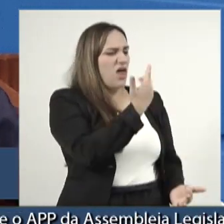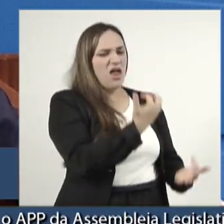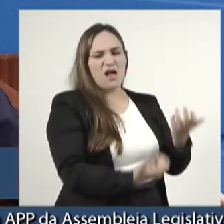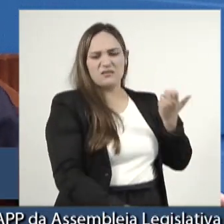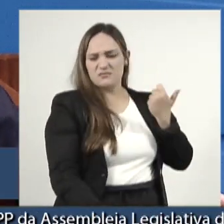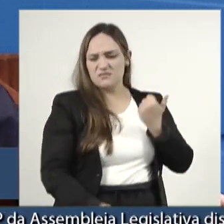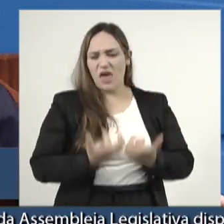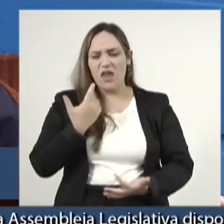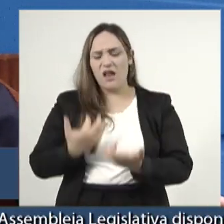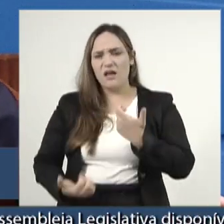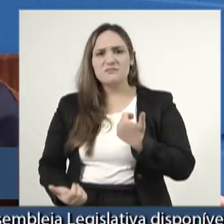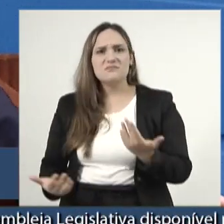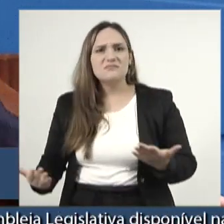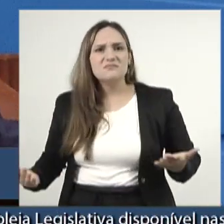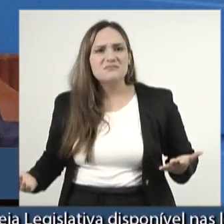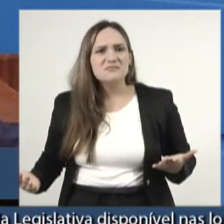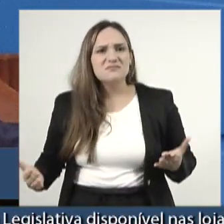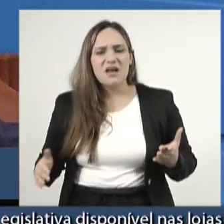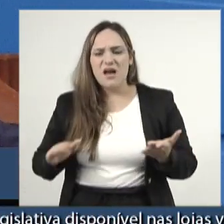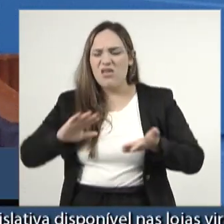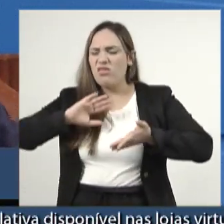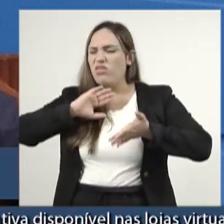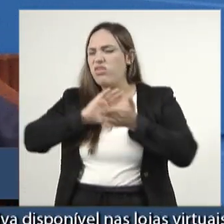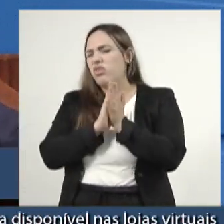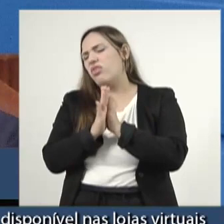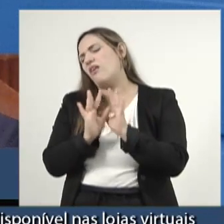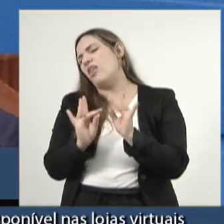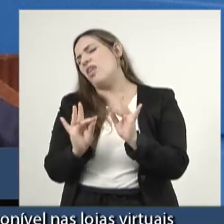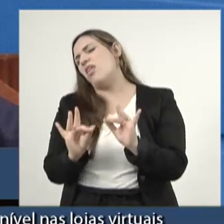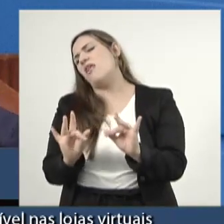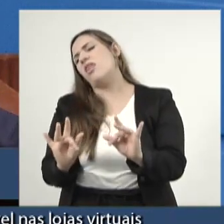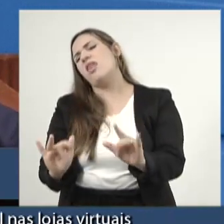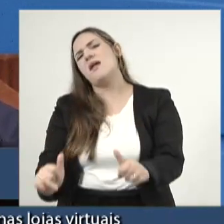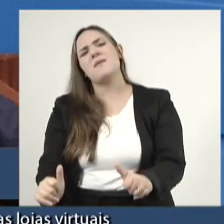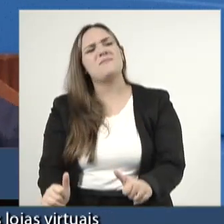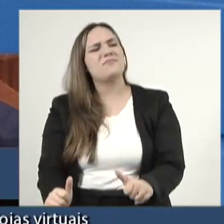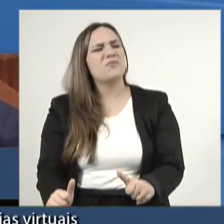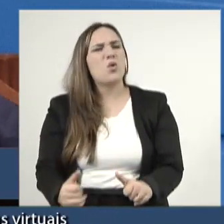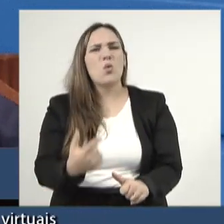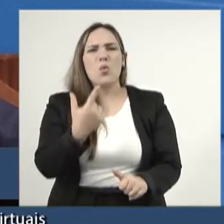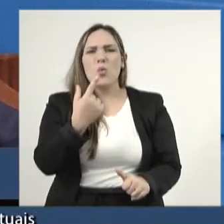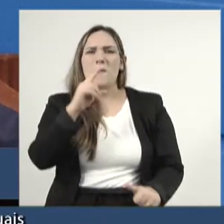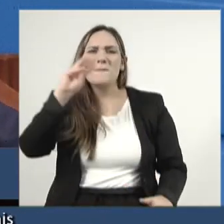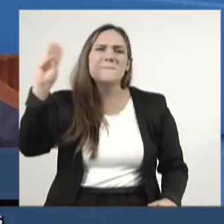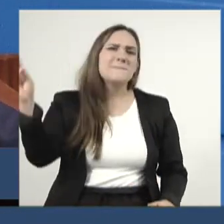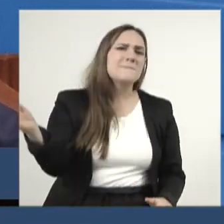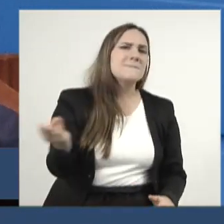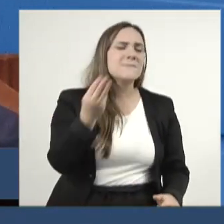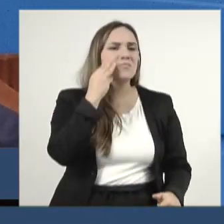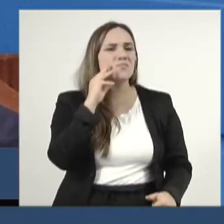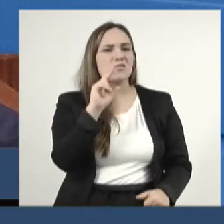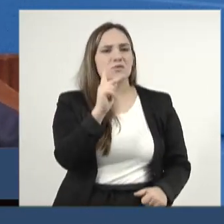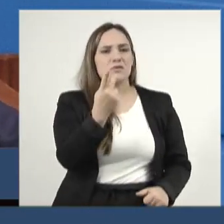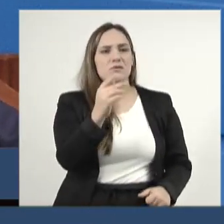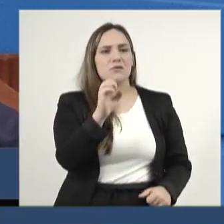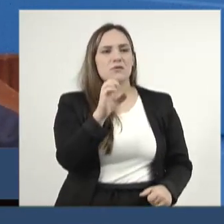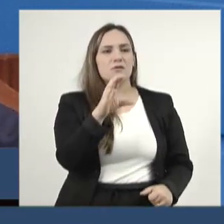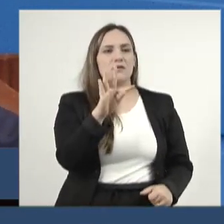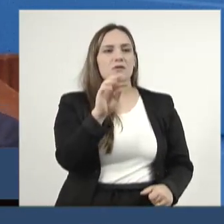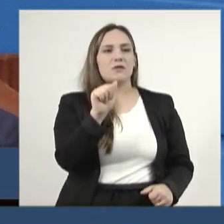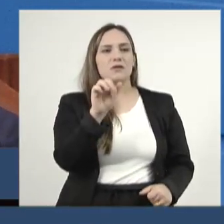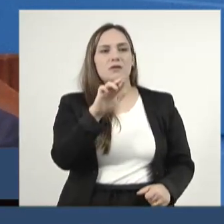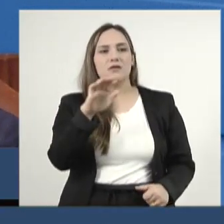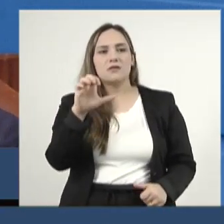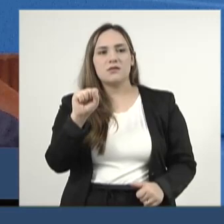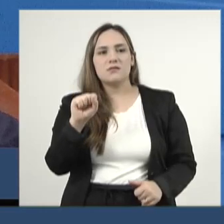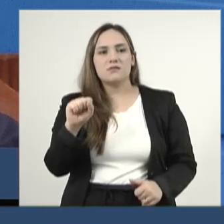que queimaram, consumiram mais de 1 milhão de hectares, deputado Júnior Mock,